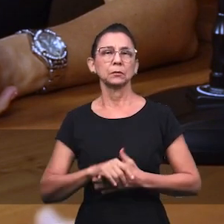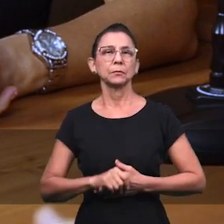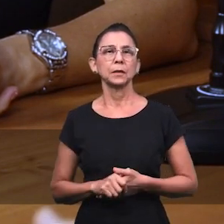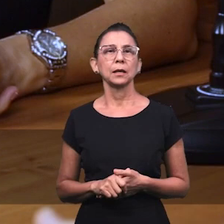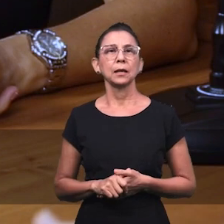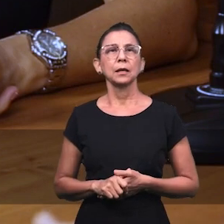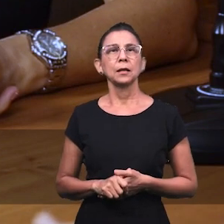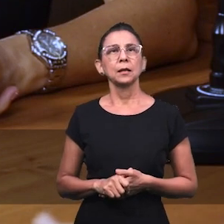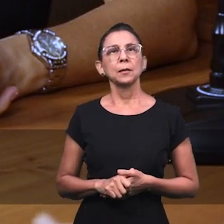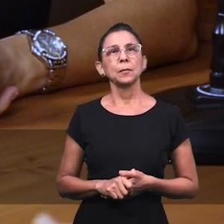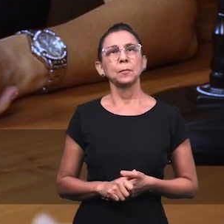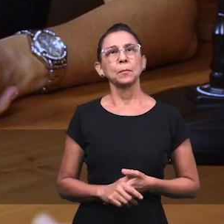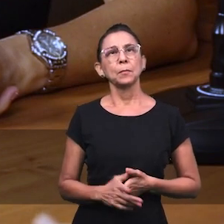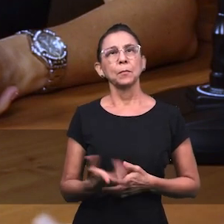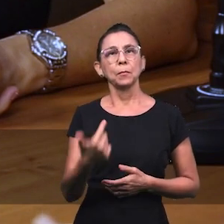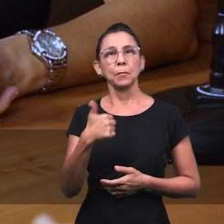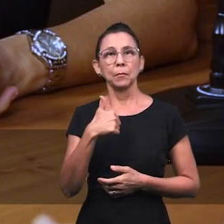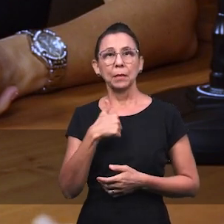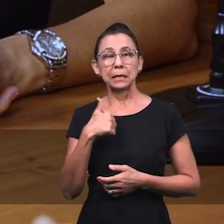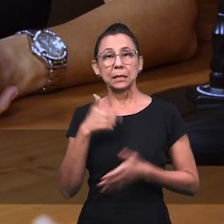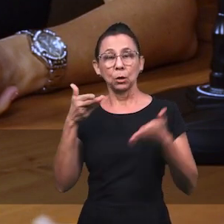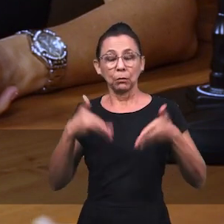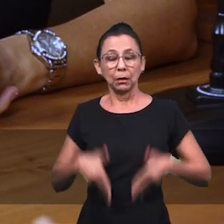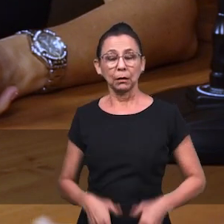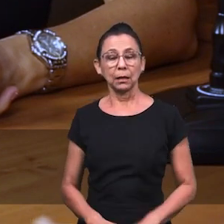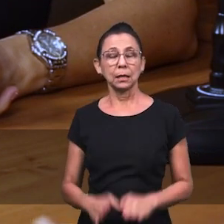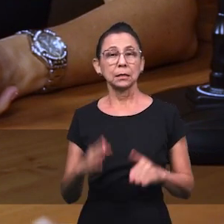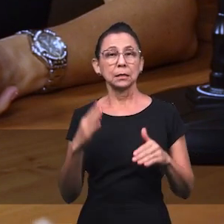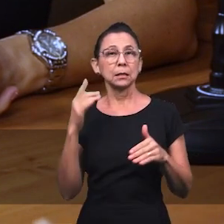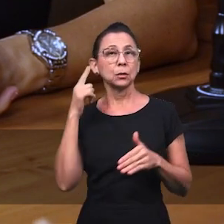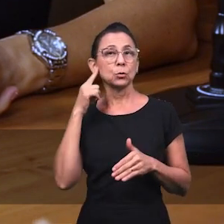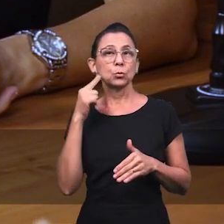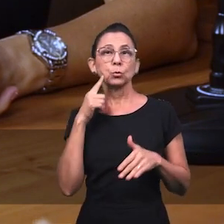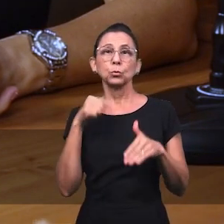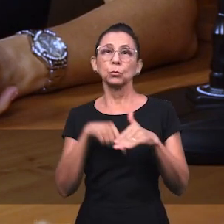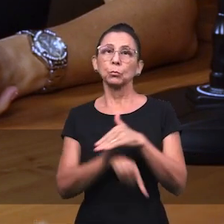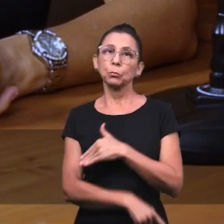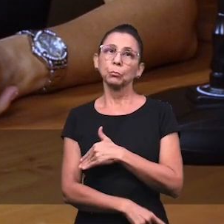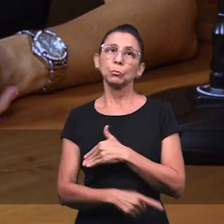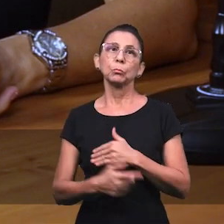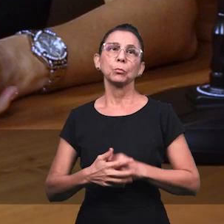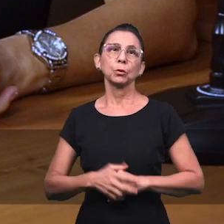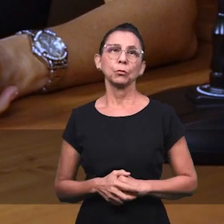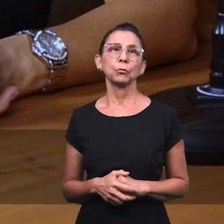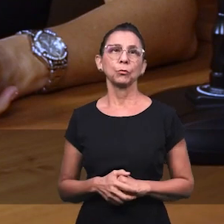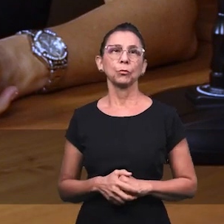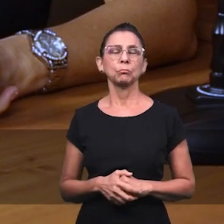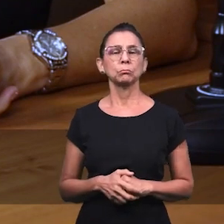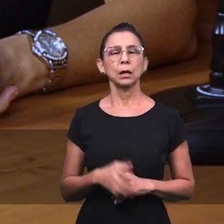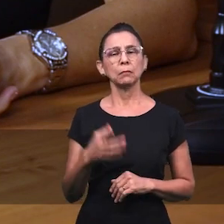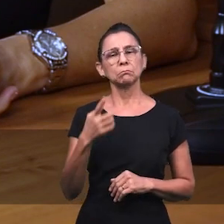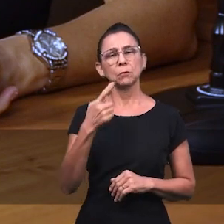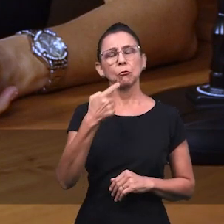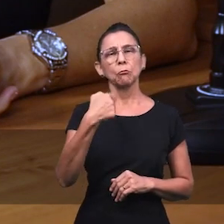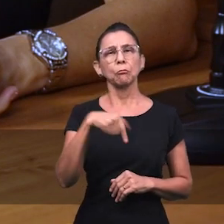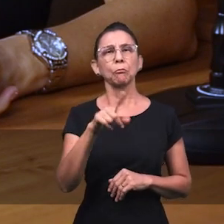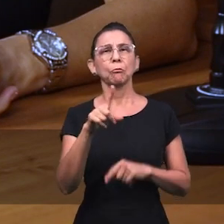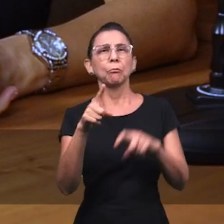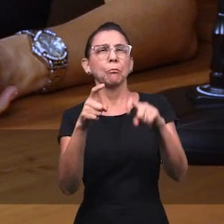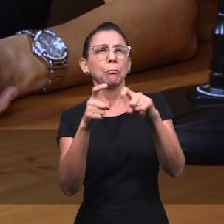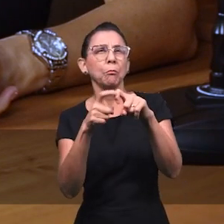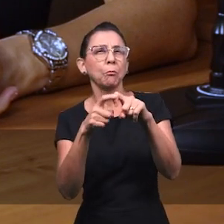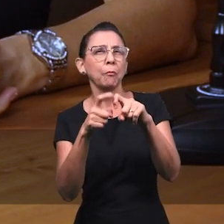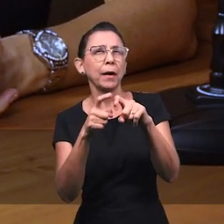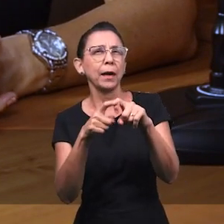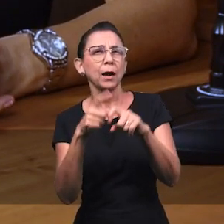vez. Eu nasci com deficiência auditiva profunda. Fomos ao médico para ver